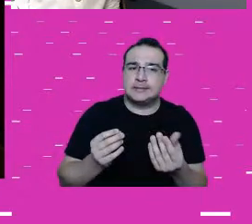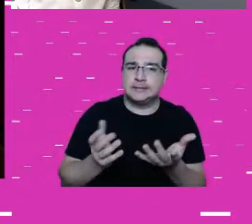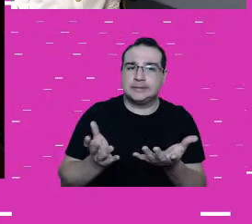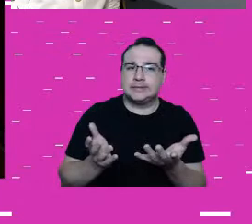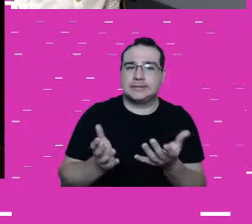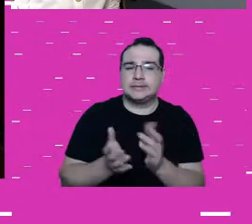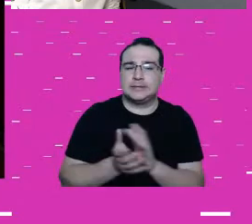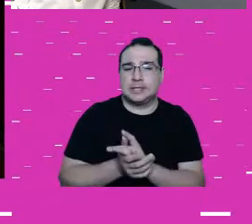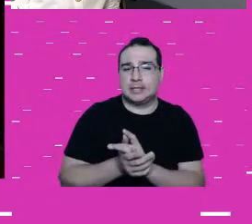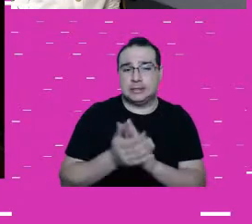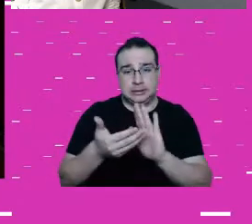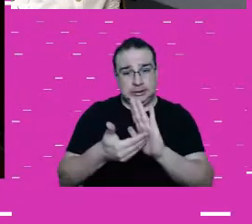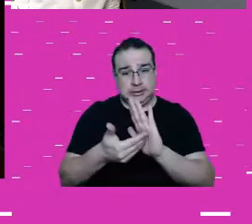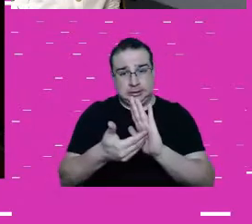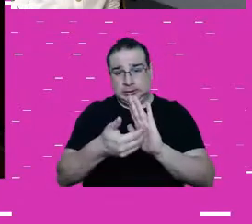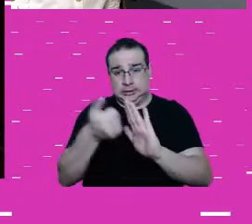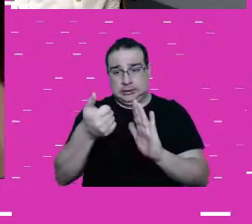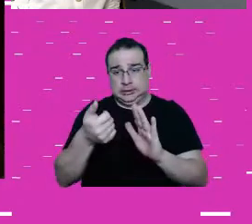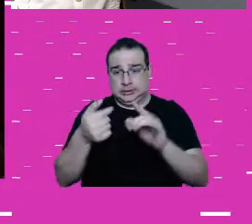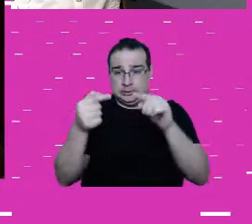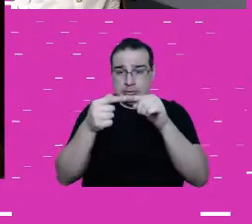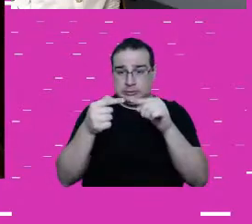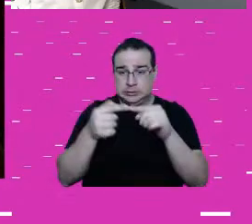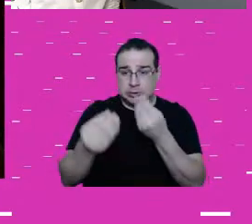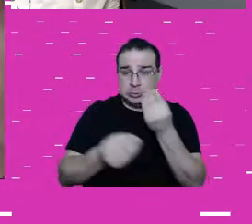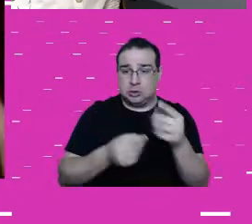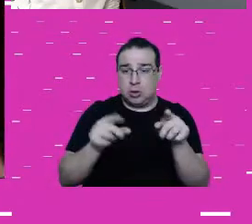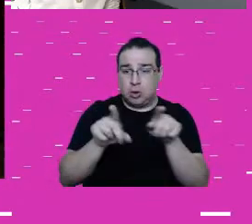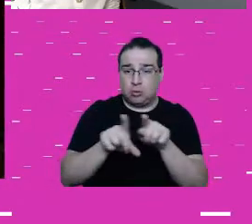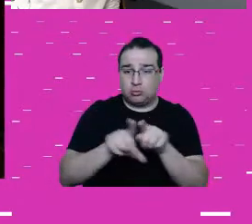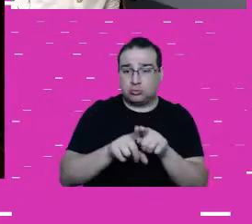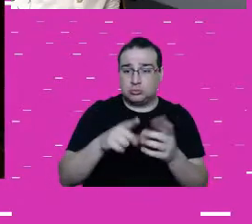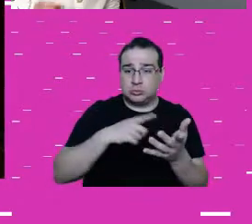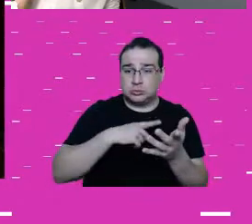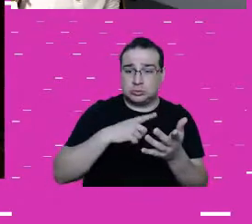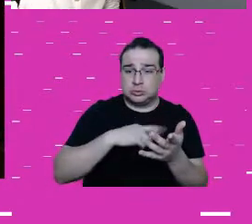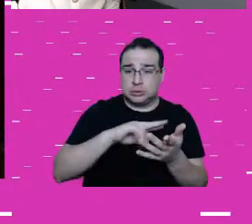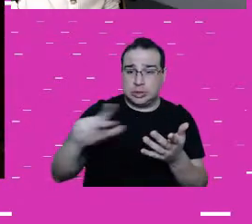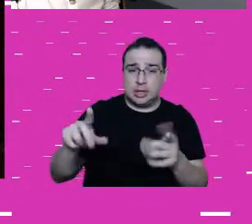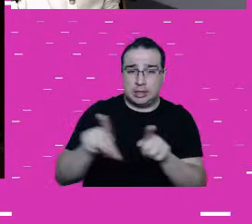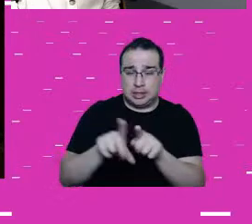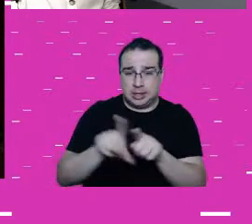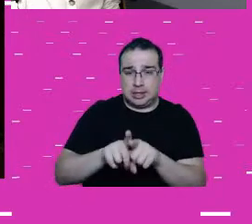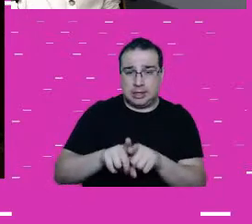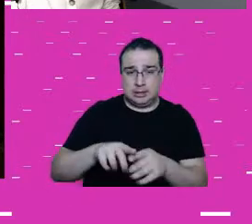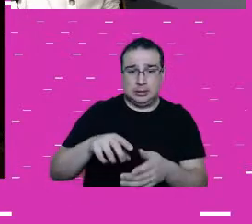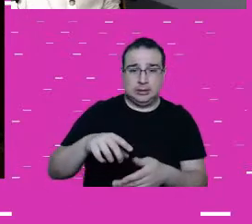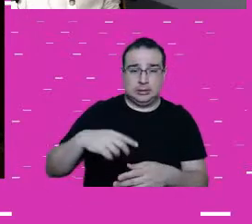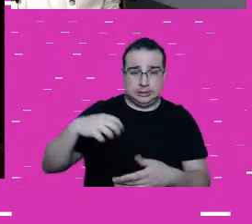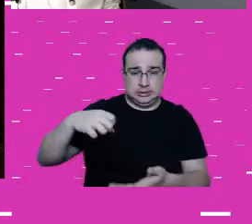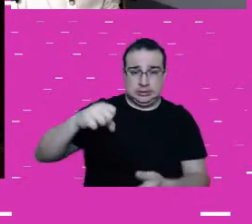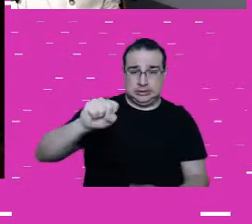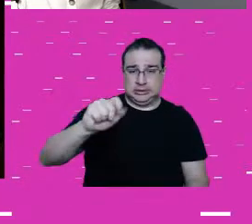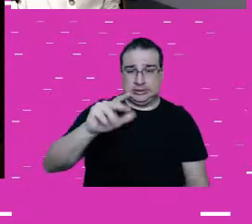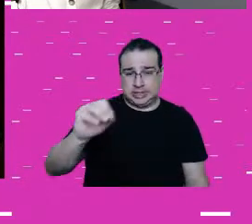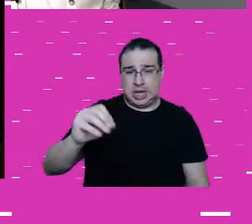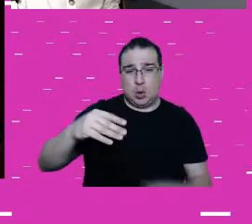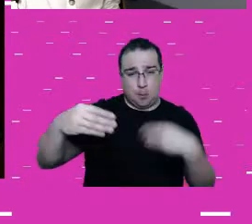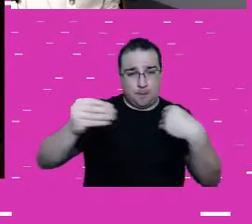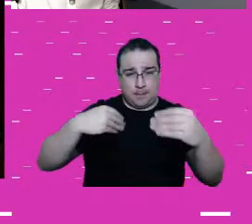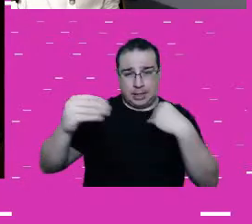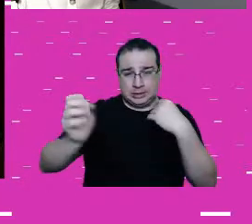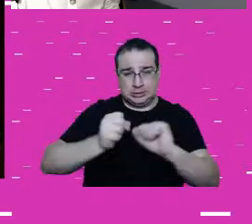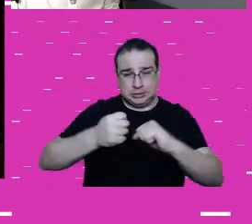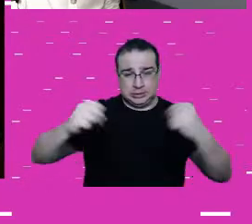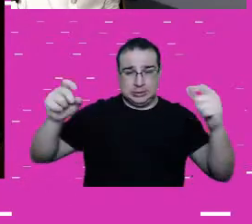de tirar esse grandioso que eram aqueles sacos plásticos, né? Que foi uma coisa